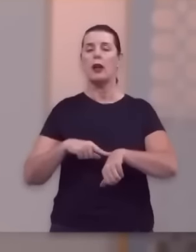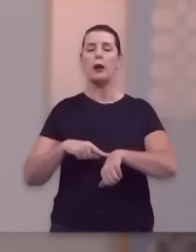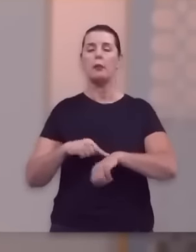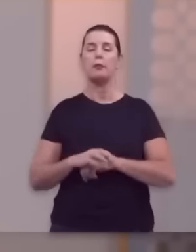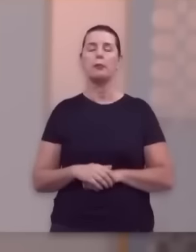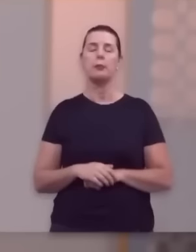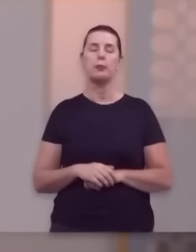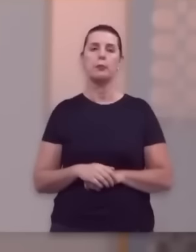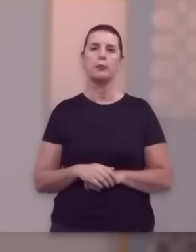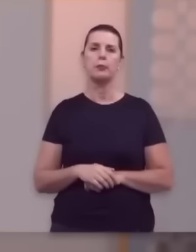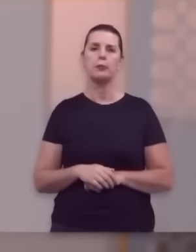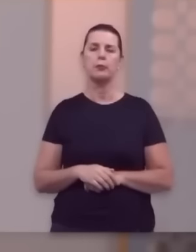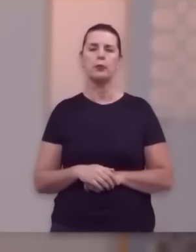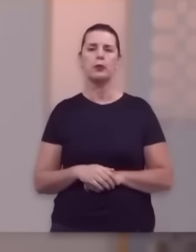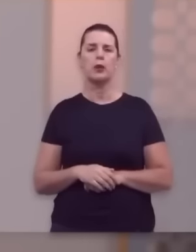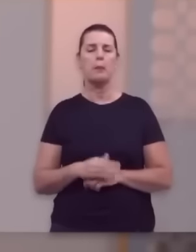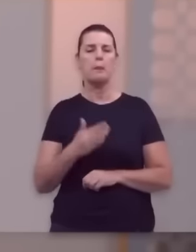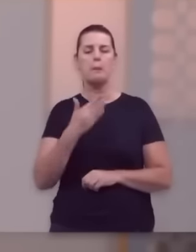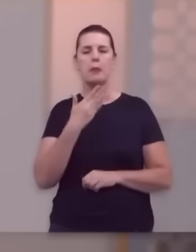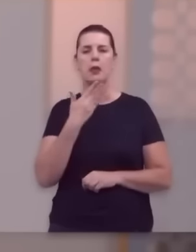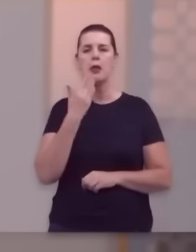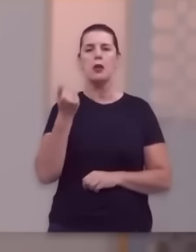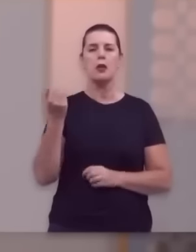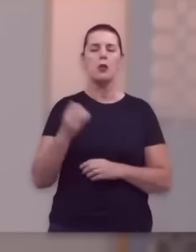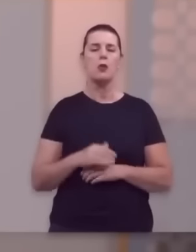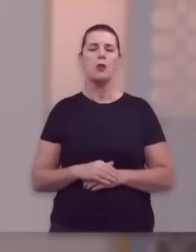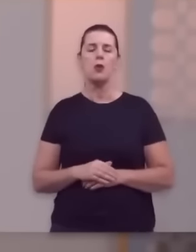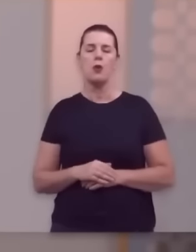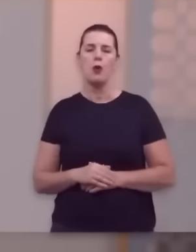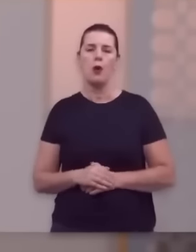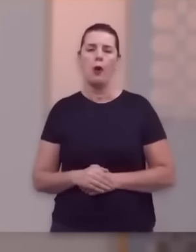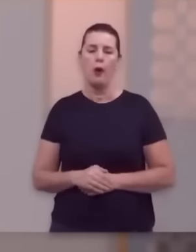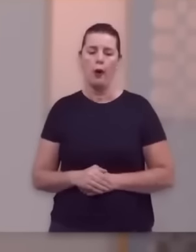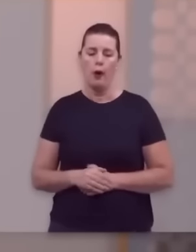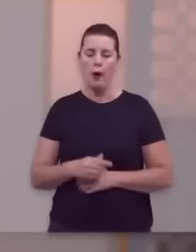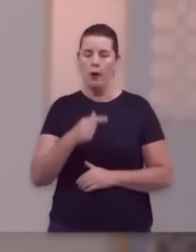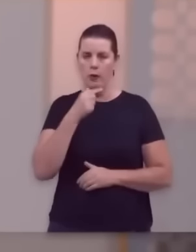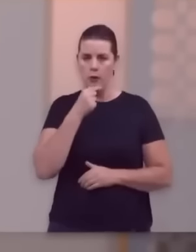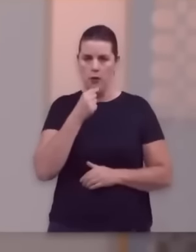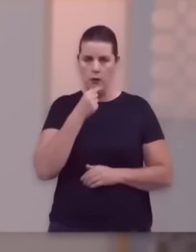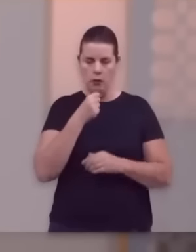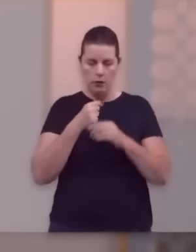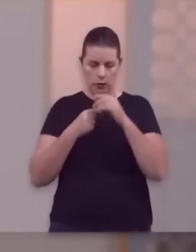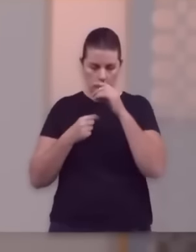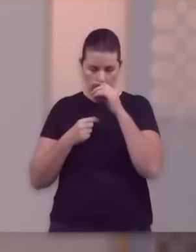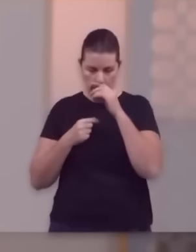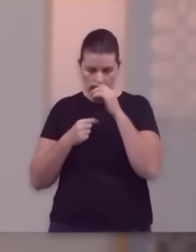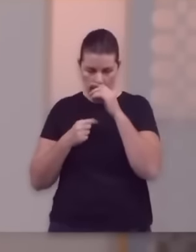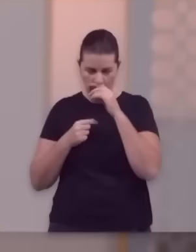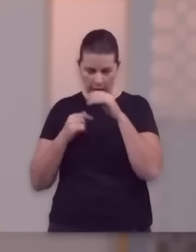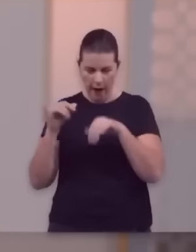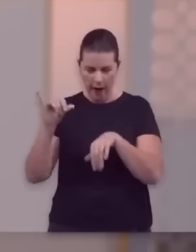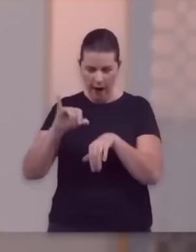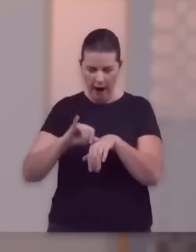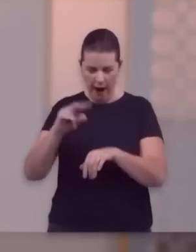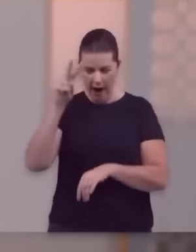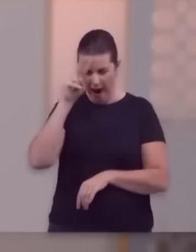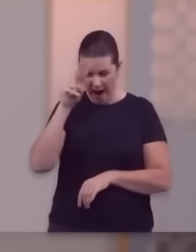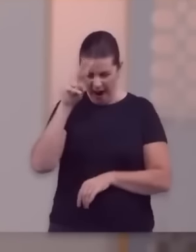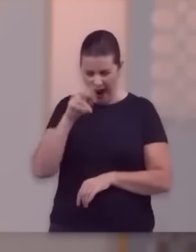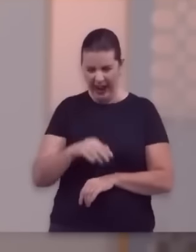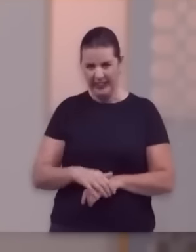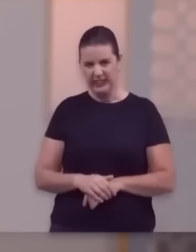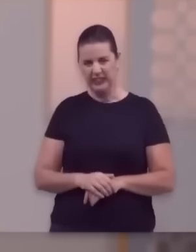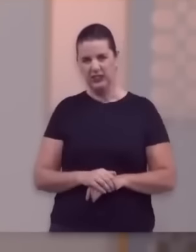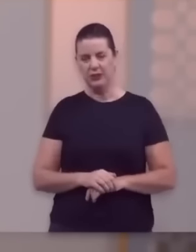antropocêntrico do incenso do homem no centro da